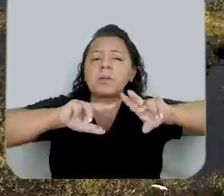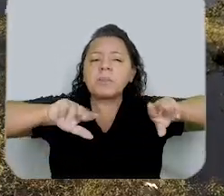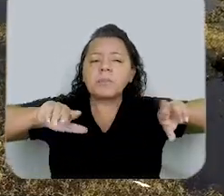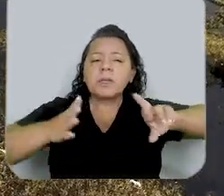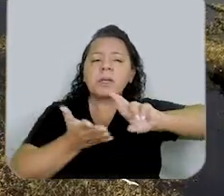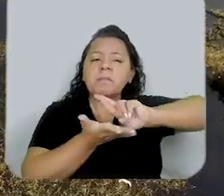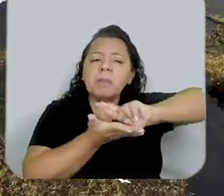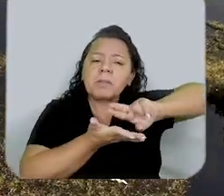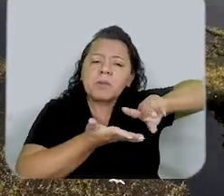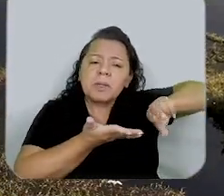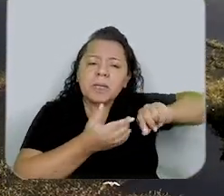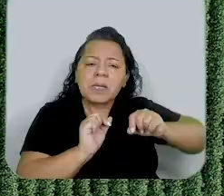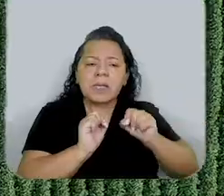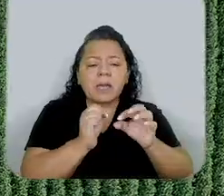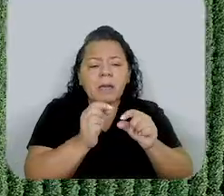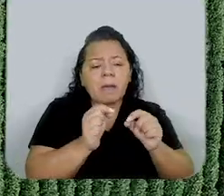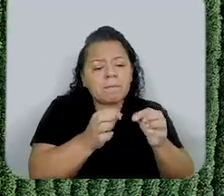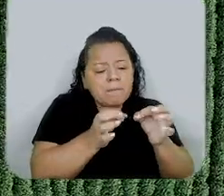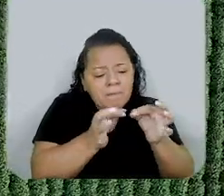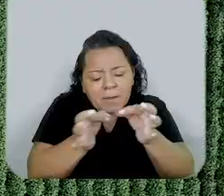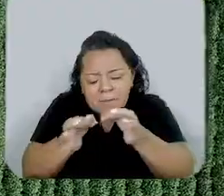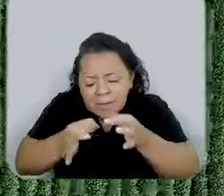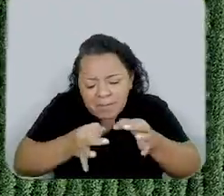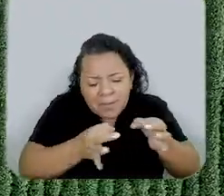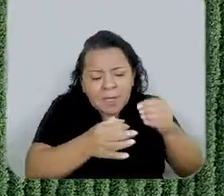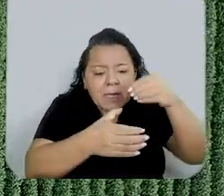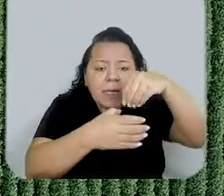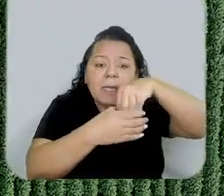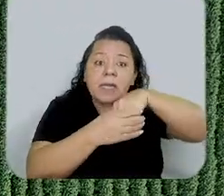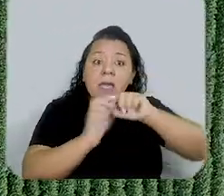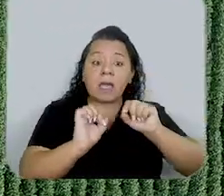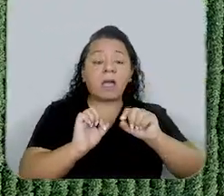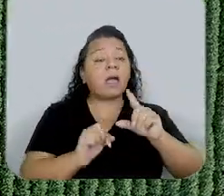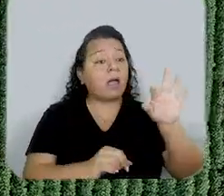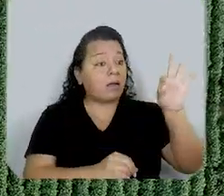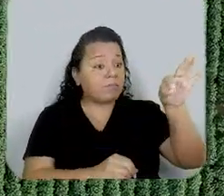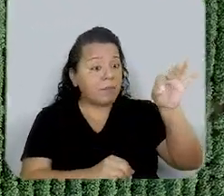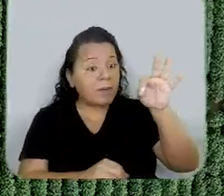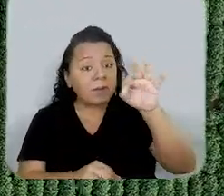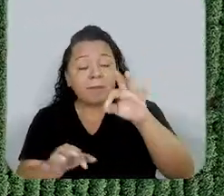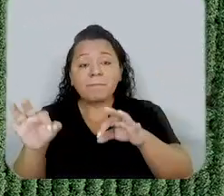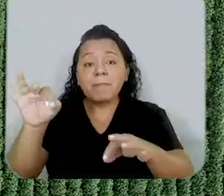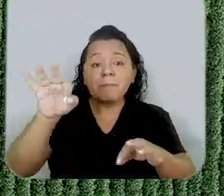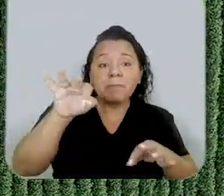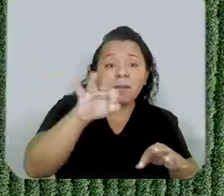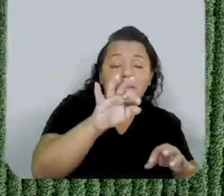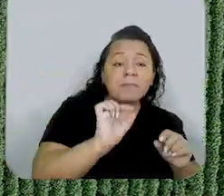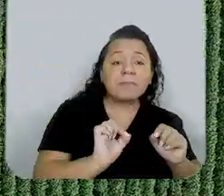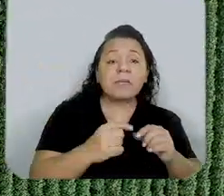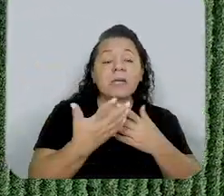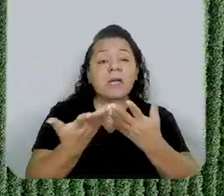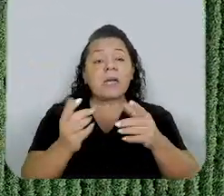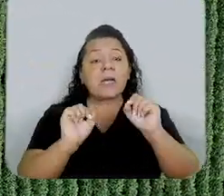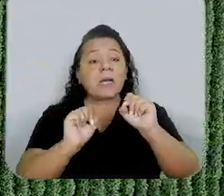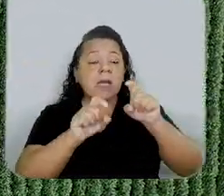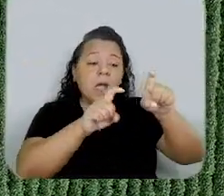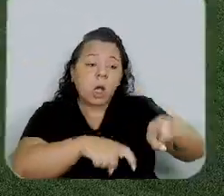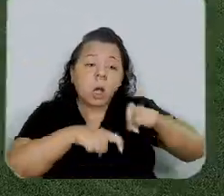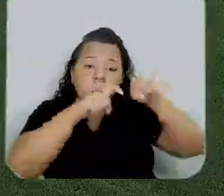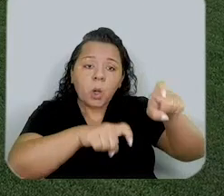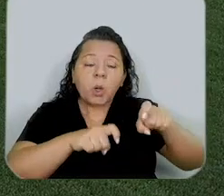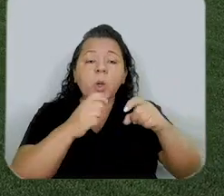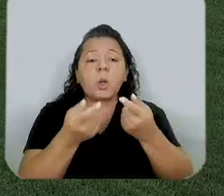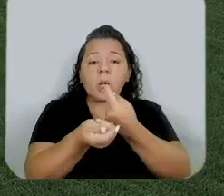para serem descobertos. E o agronegócio vem subindo, né, do sudeste em direção à região norte toda.